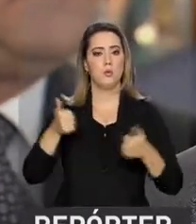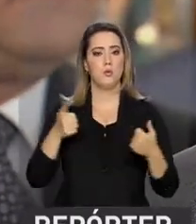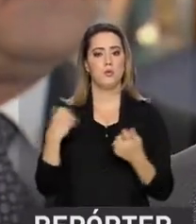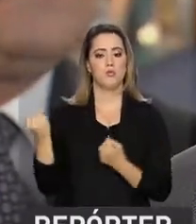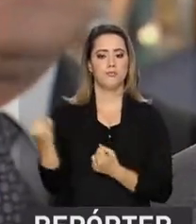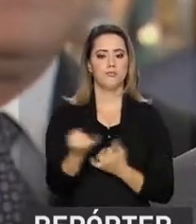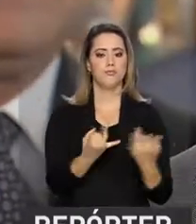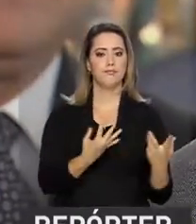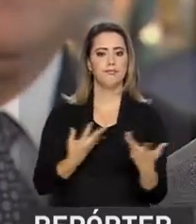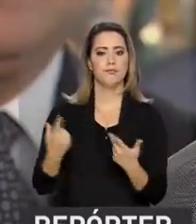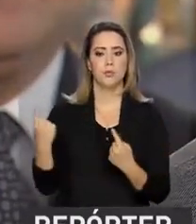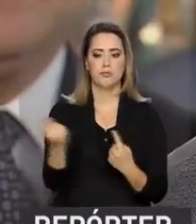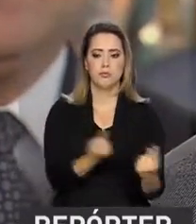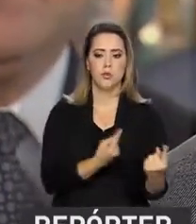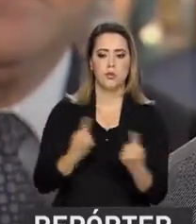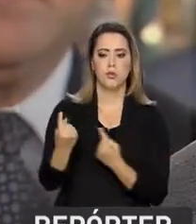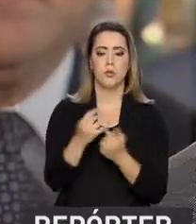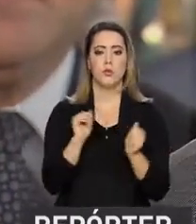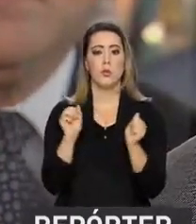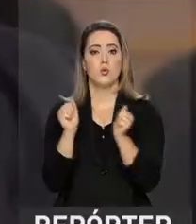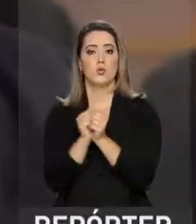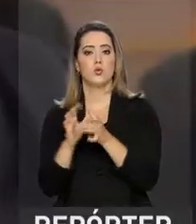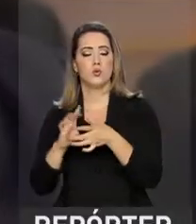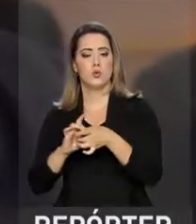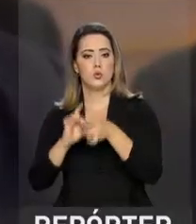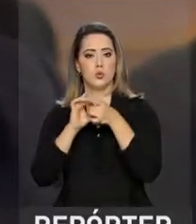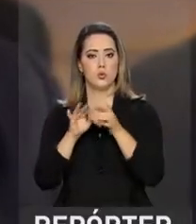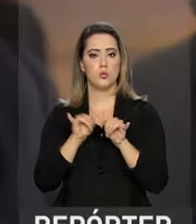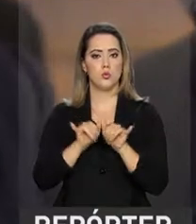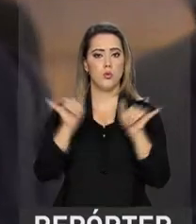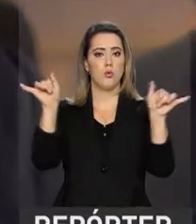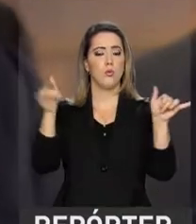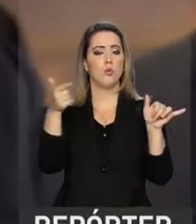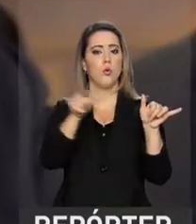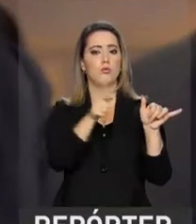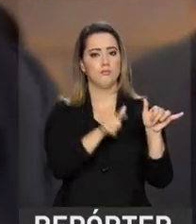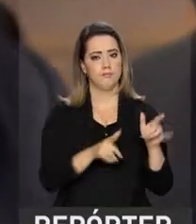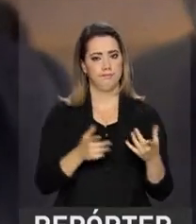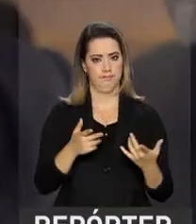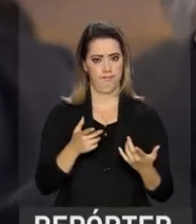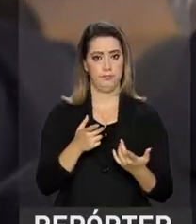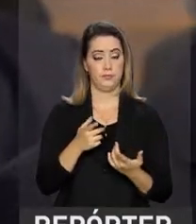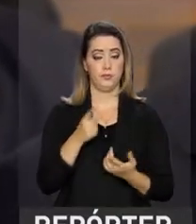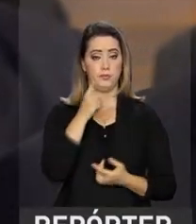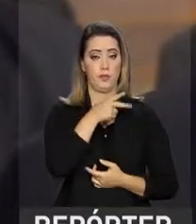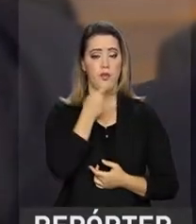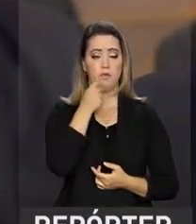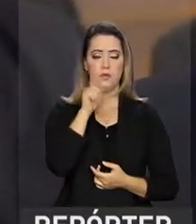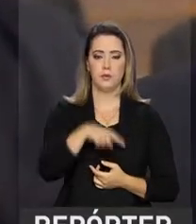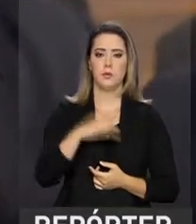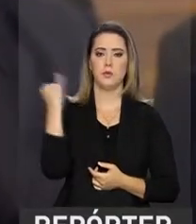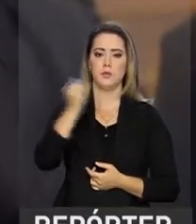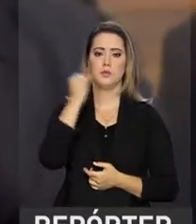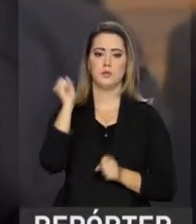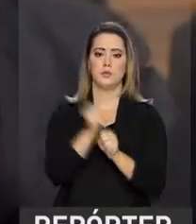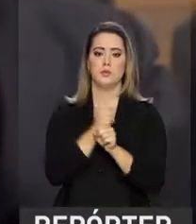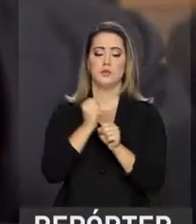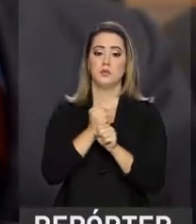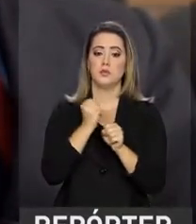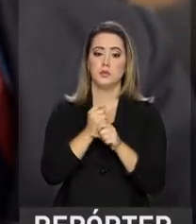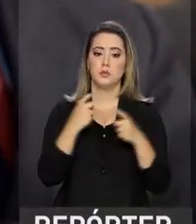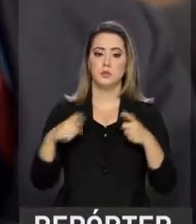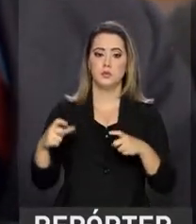vai gerar conectividade com o aeroporto maiores o presidente michel temer destacou a importância das obras na região